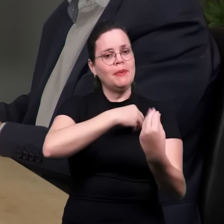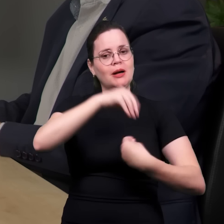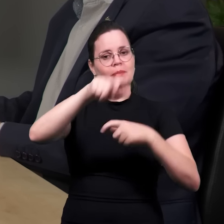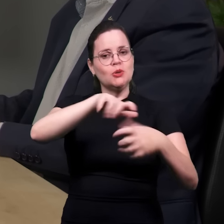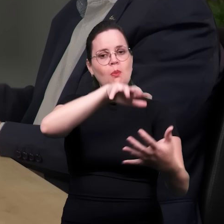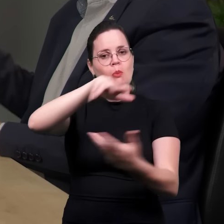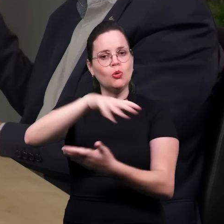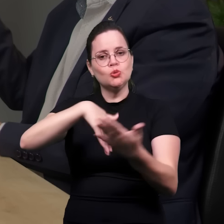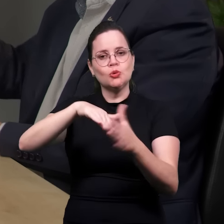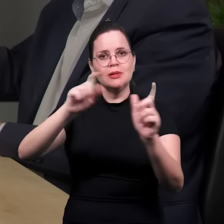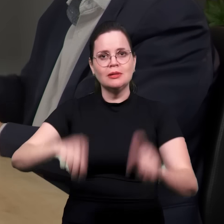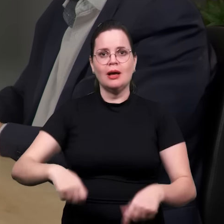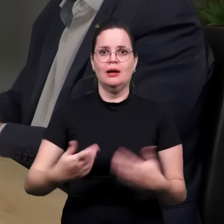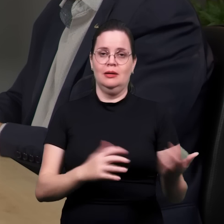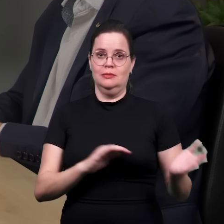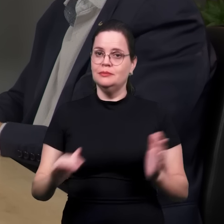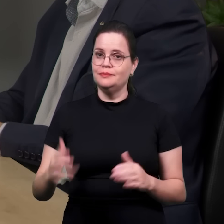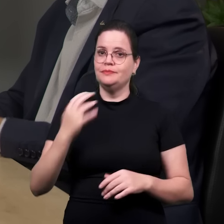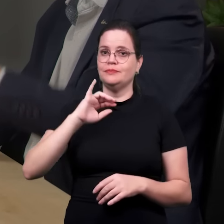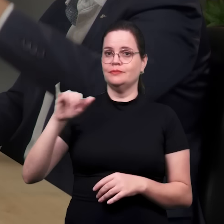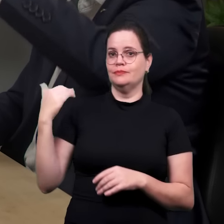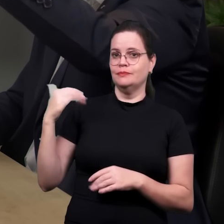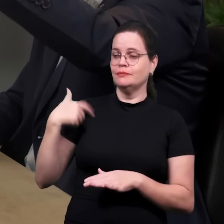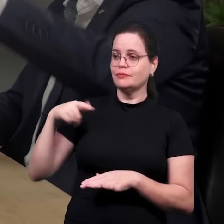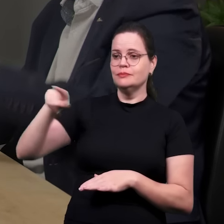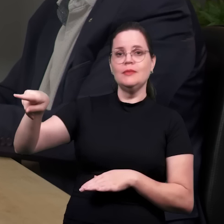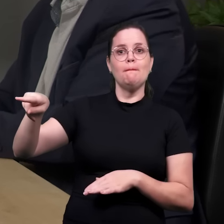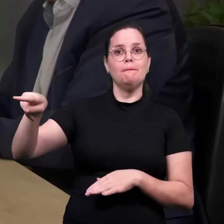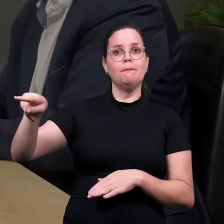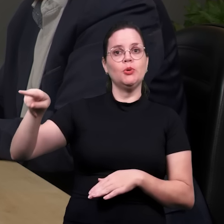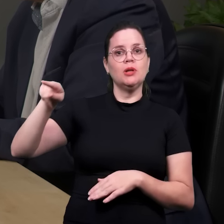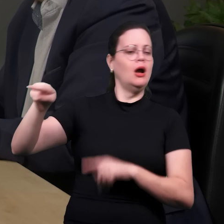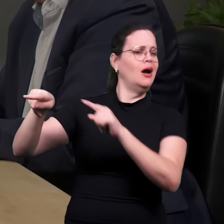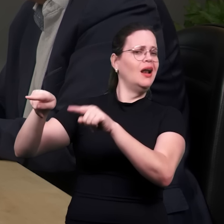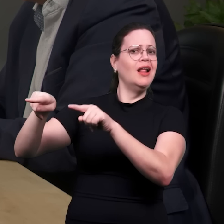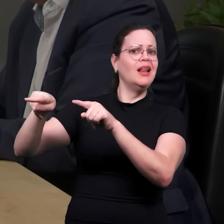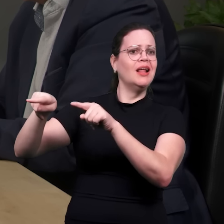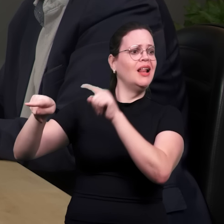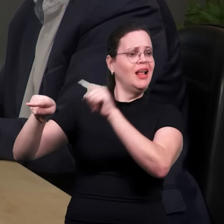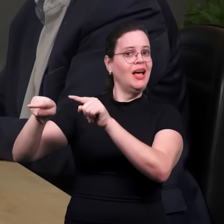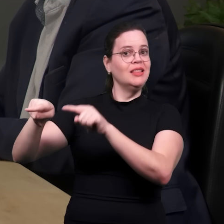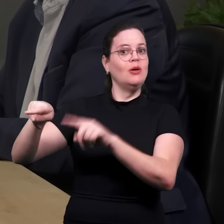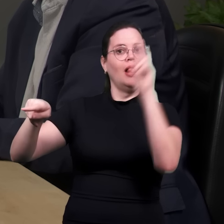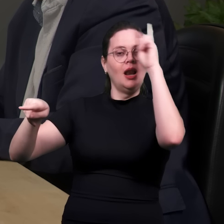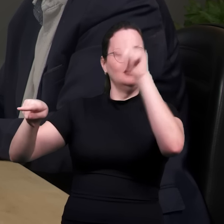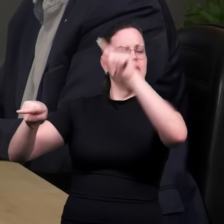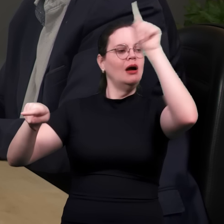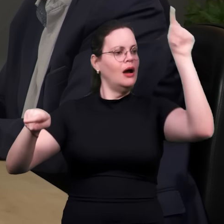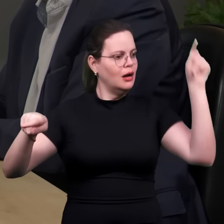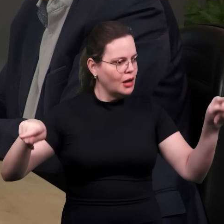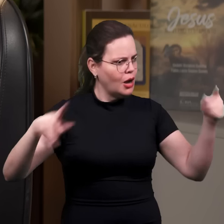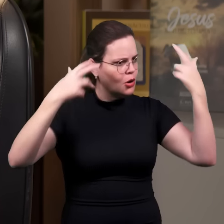Batista, e João, ele aponta Jesus como esse cordeiro. Então aquele cordeiro que era o centro, né, daquela reunião de Israel